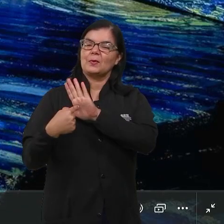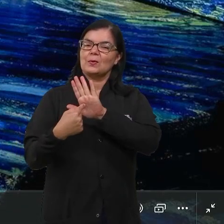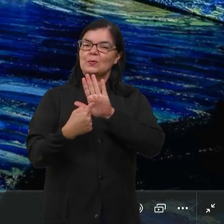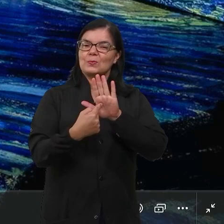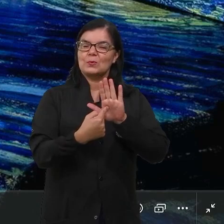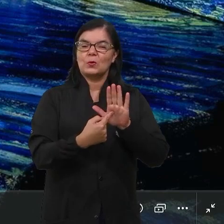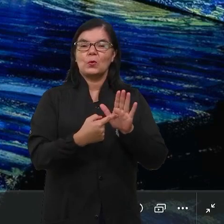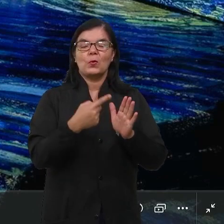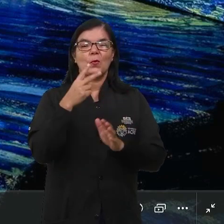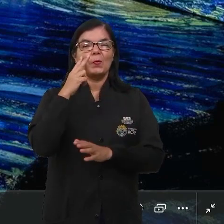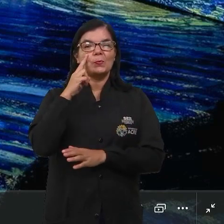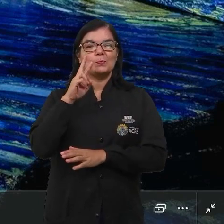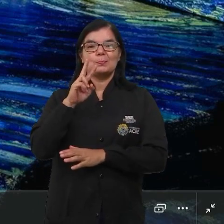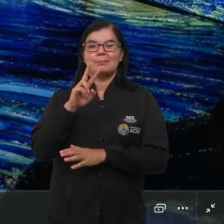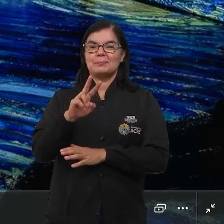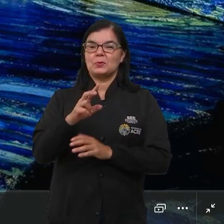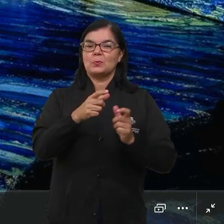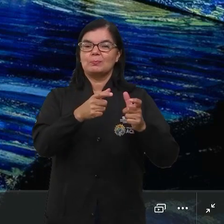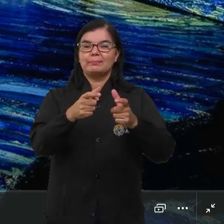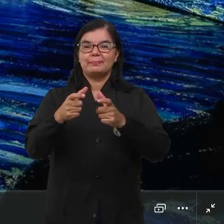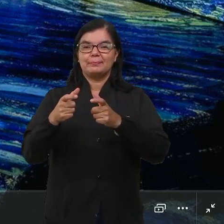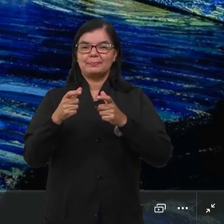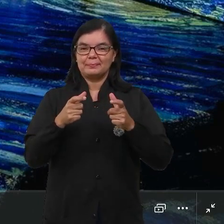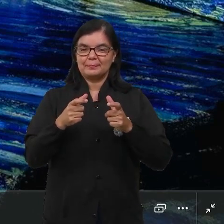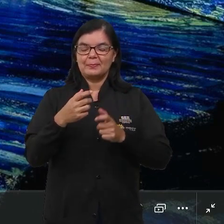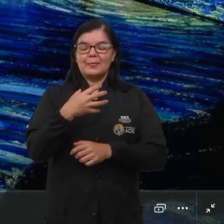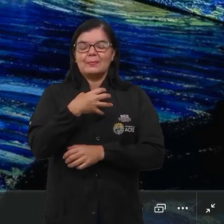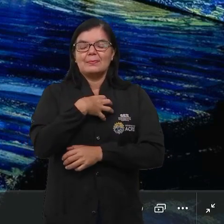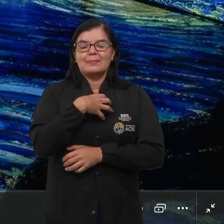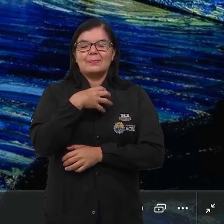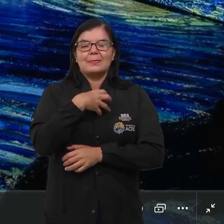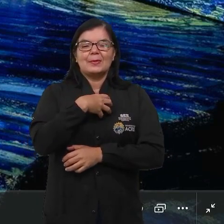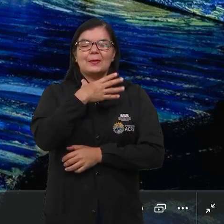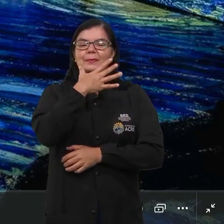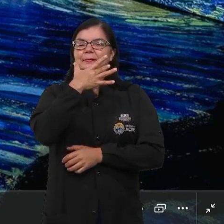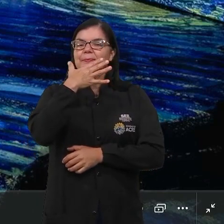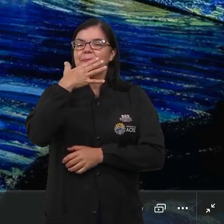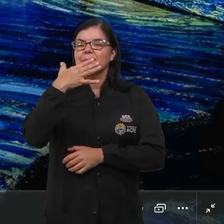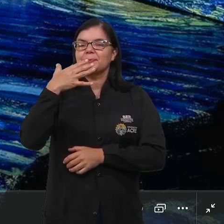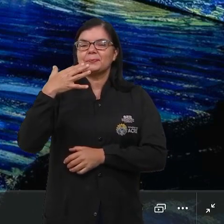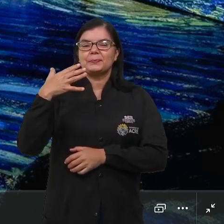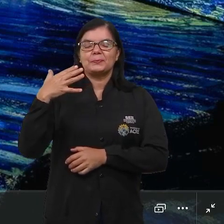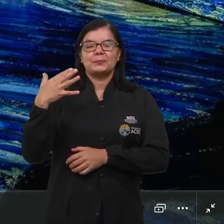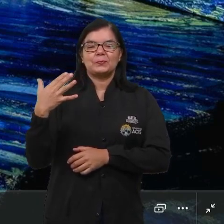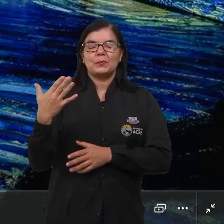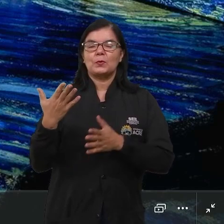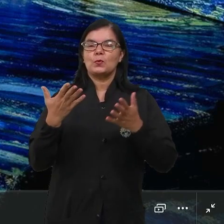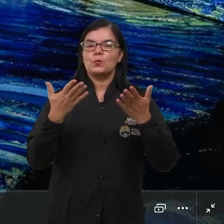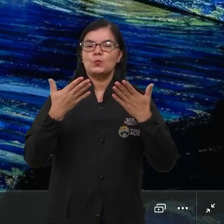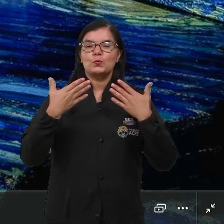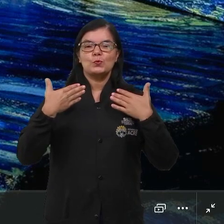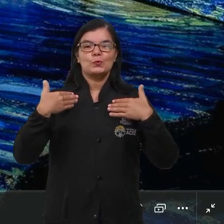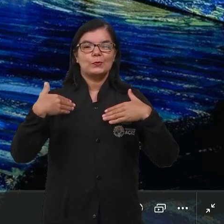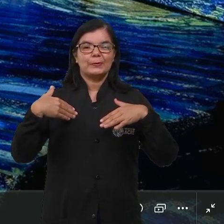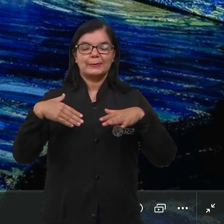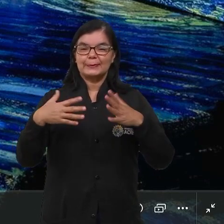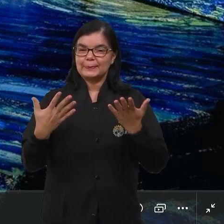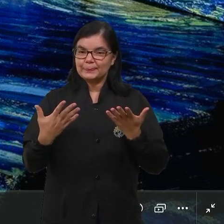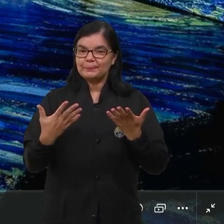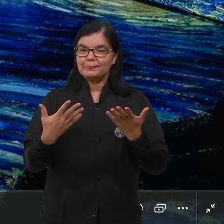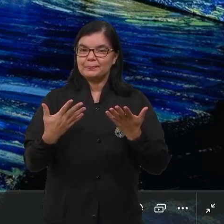exposição, olha esse ambiente. Sinta o cheiro desse lugar, o frescor que ele deve